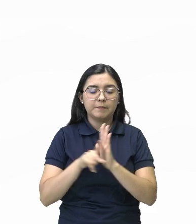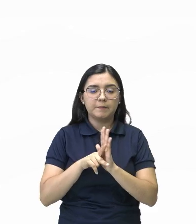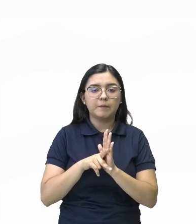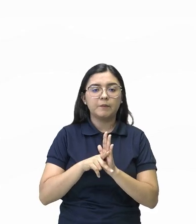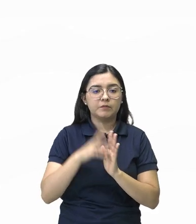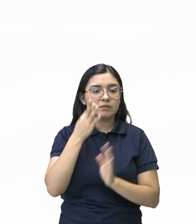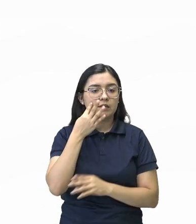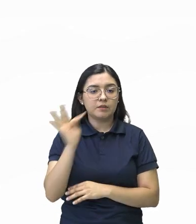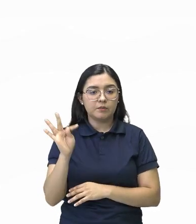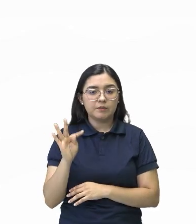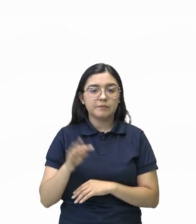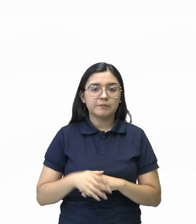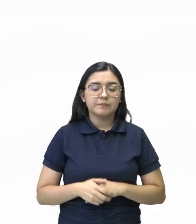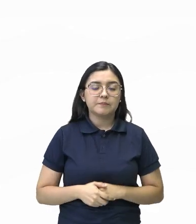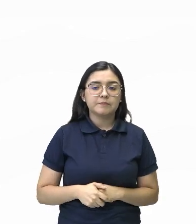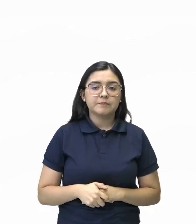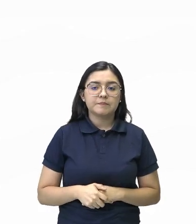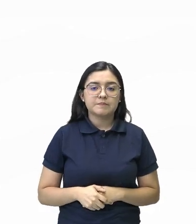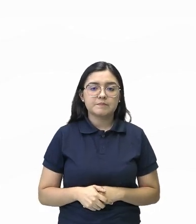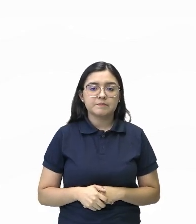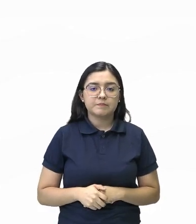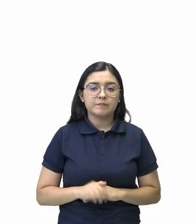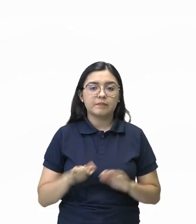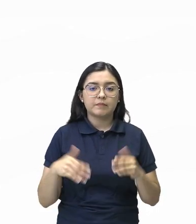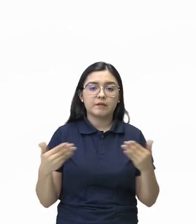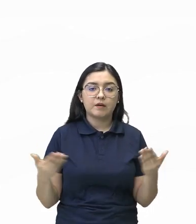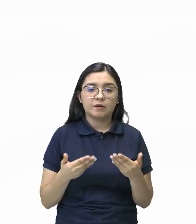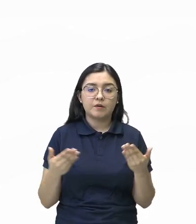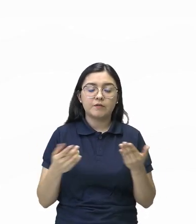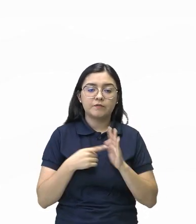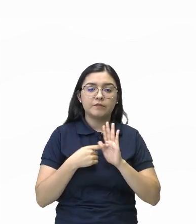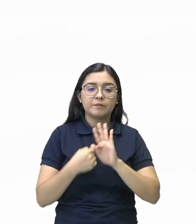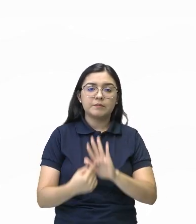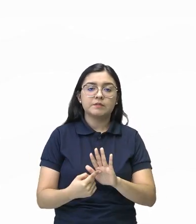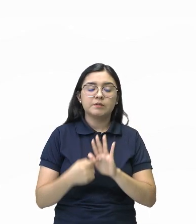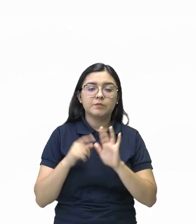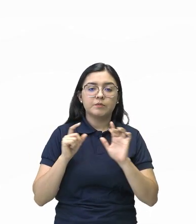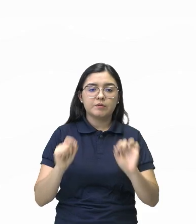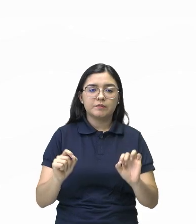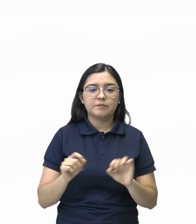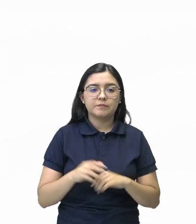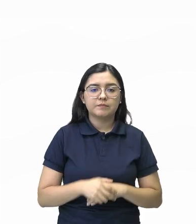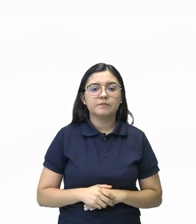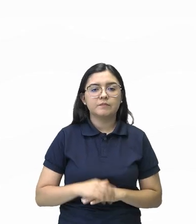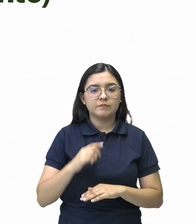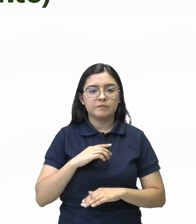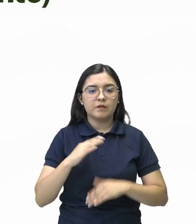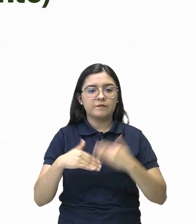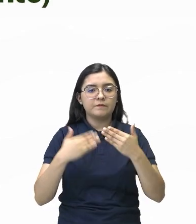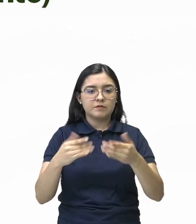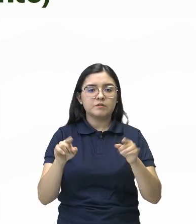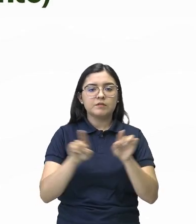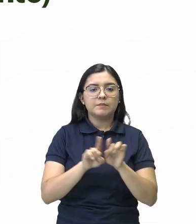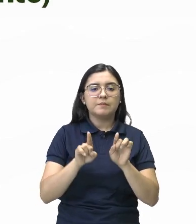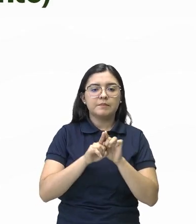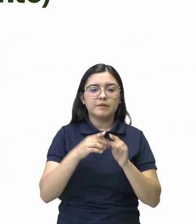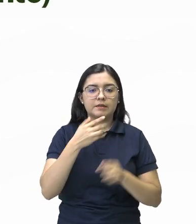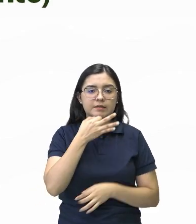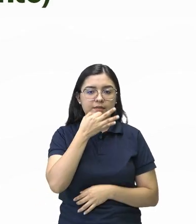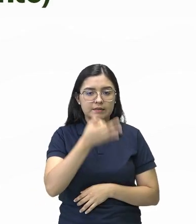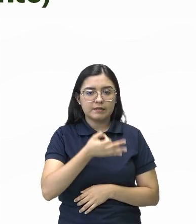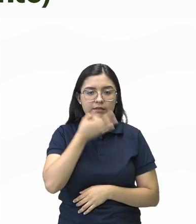nessa teoria aí. Vamos apresentar a vocês avanços e críticas à